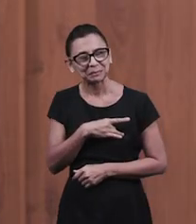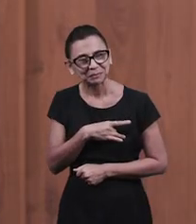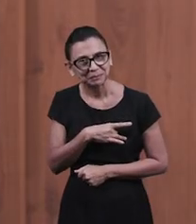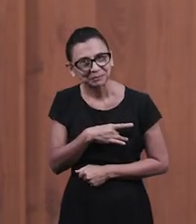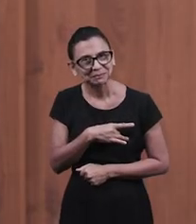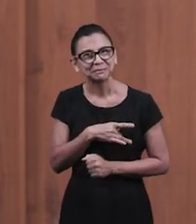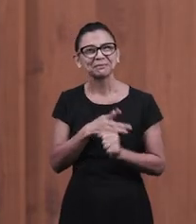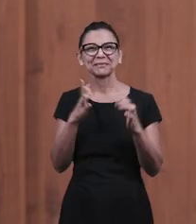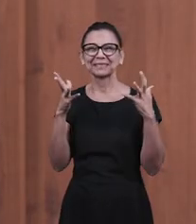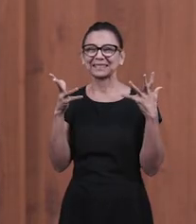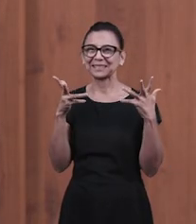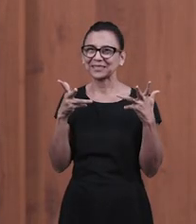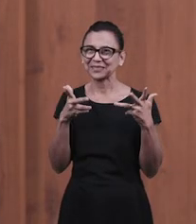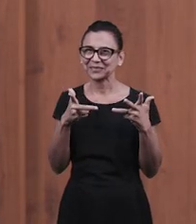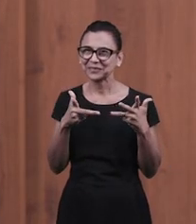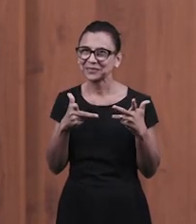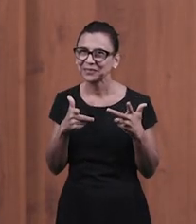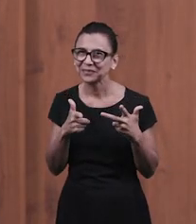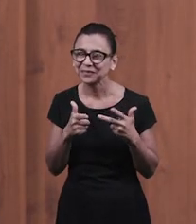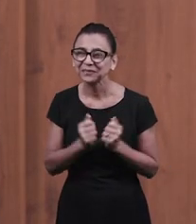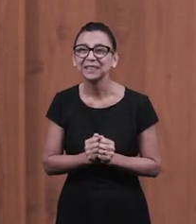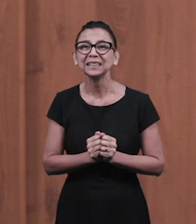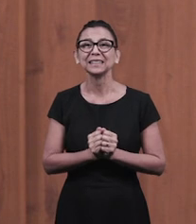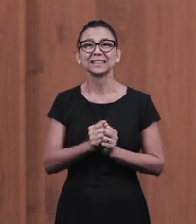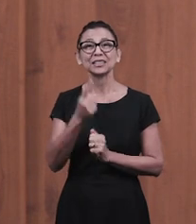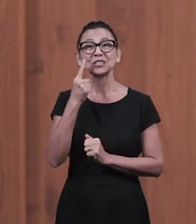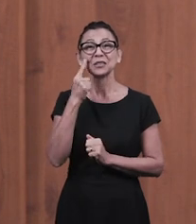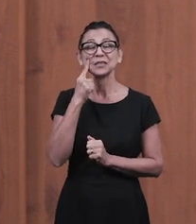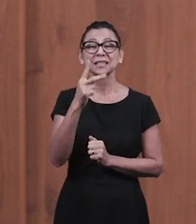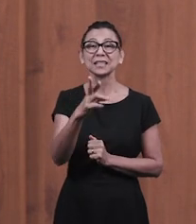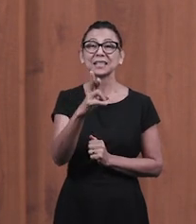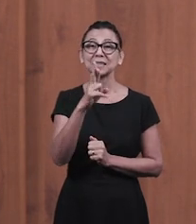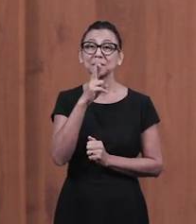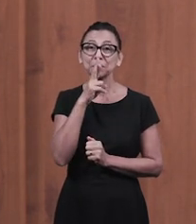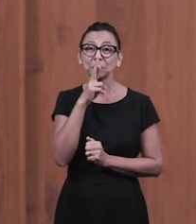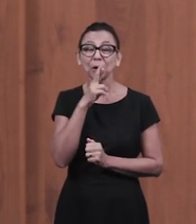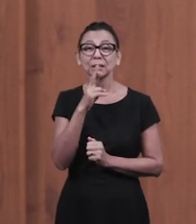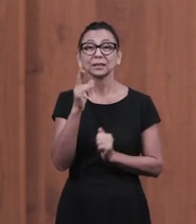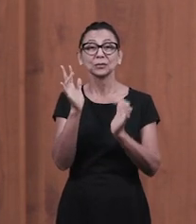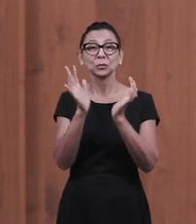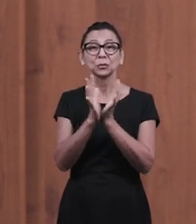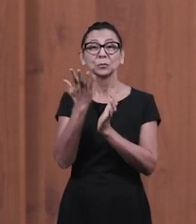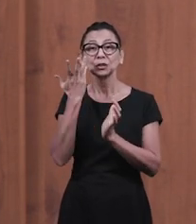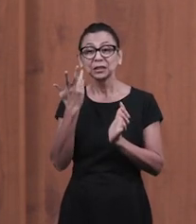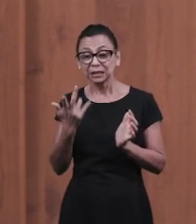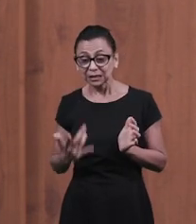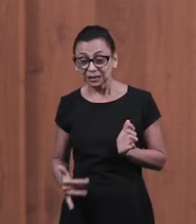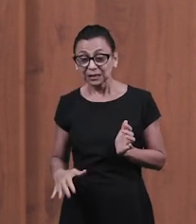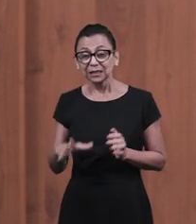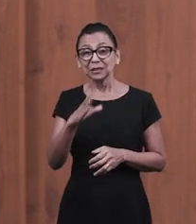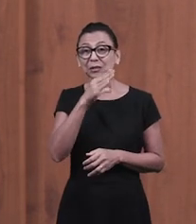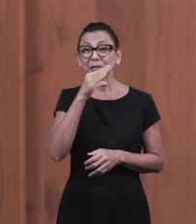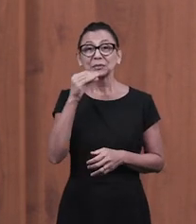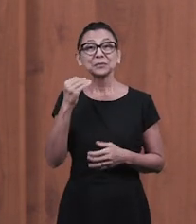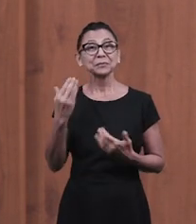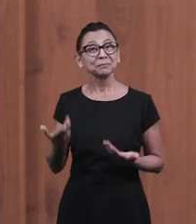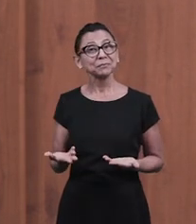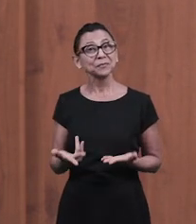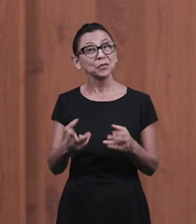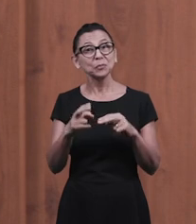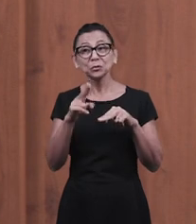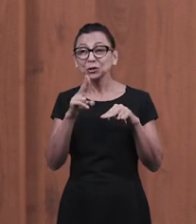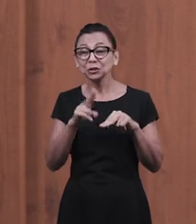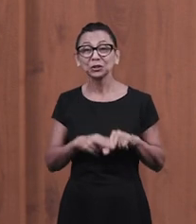Santo. Irmãos, que maravilha poder ouvir respostas de crianças, intermediários e adolescentes do motivo pelo